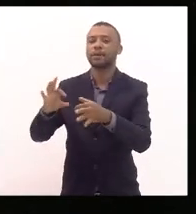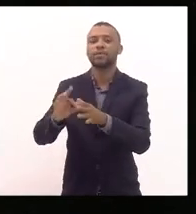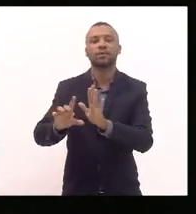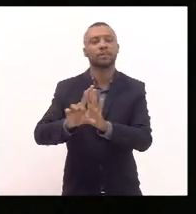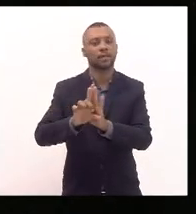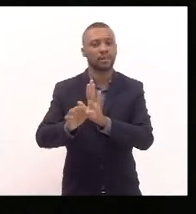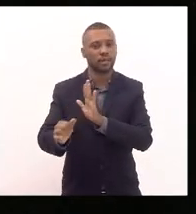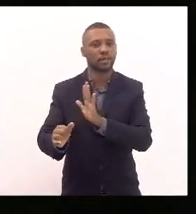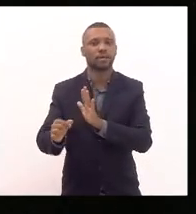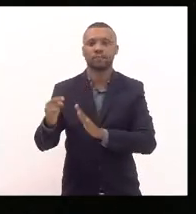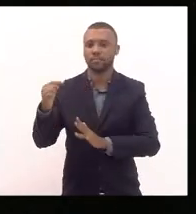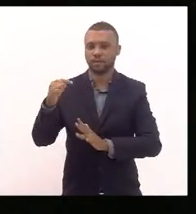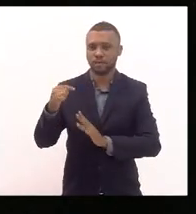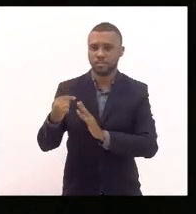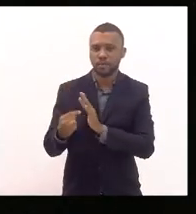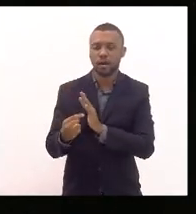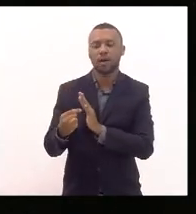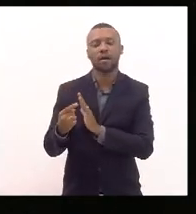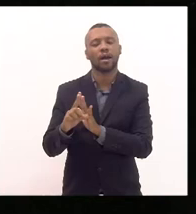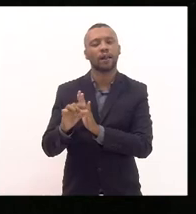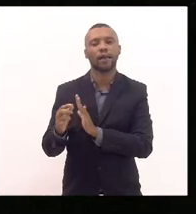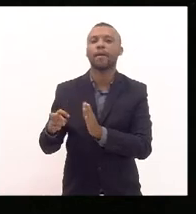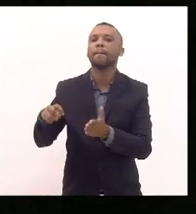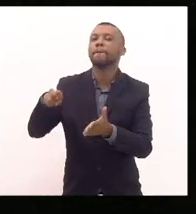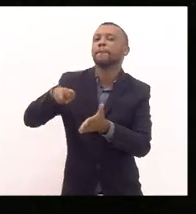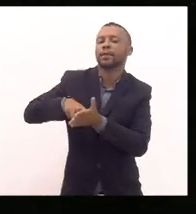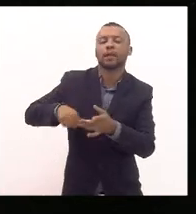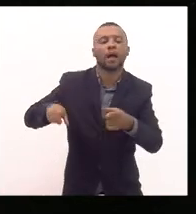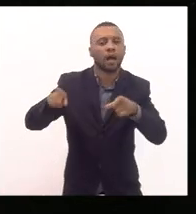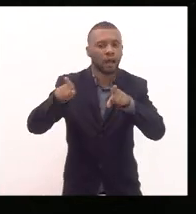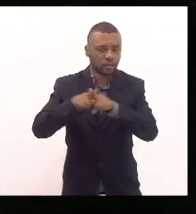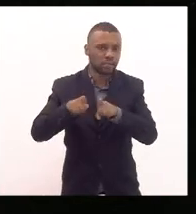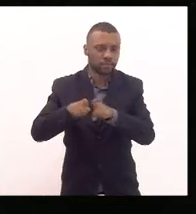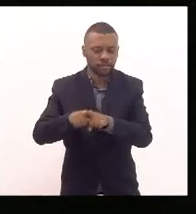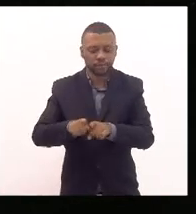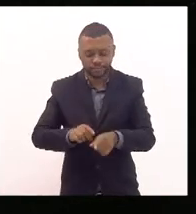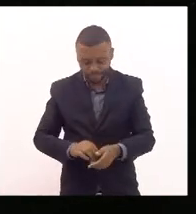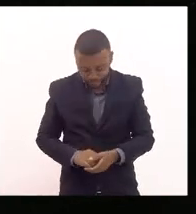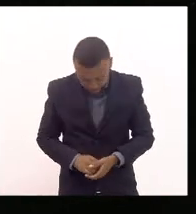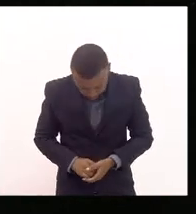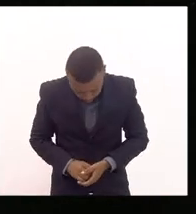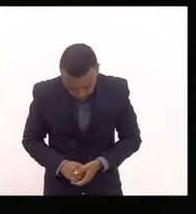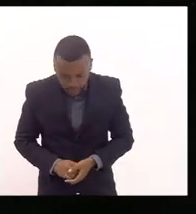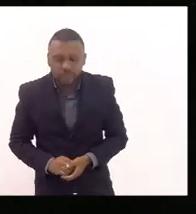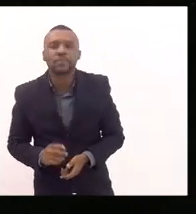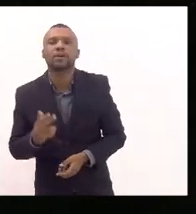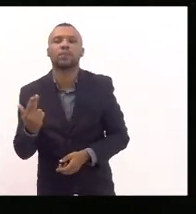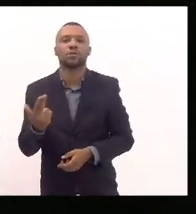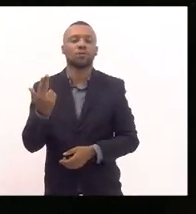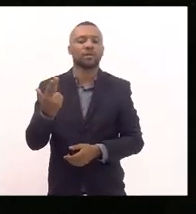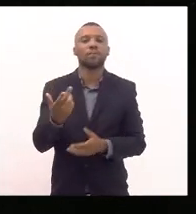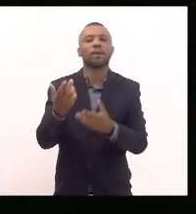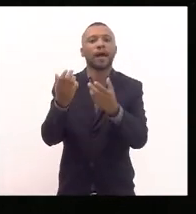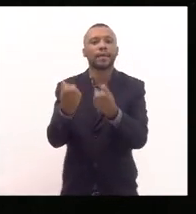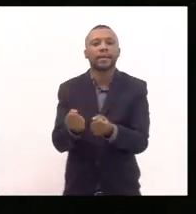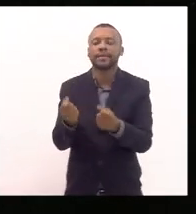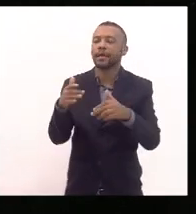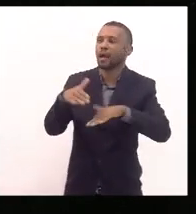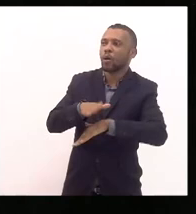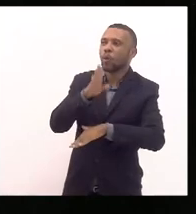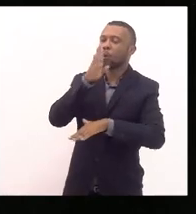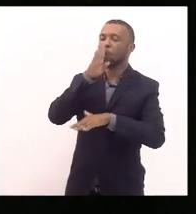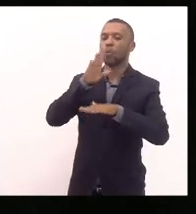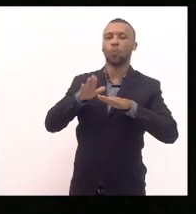das leis na leis penais inclusive bom então não podemos admitir né